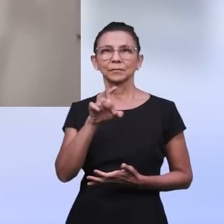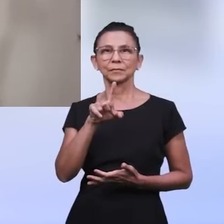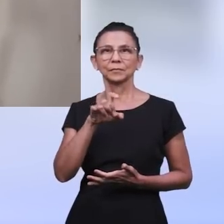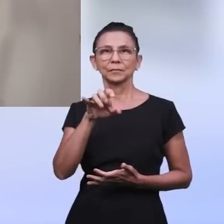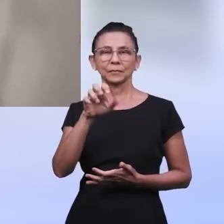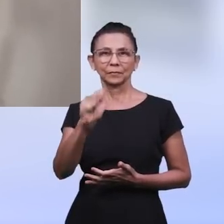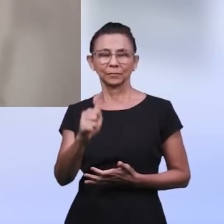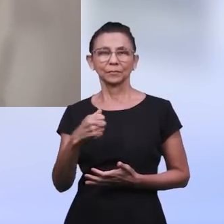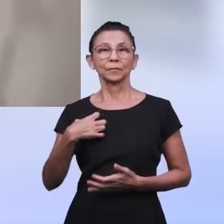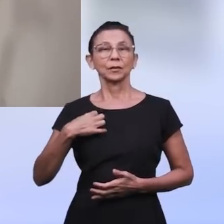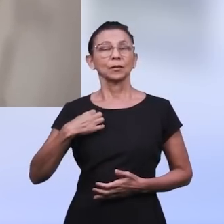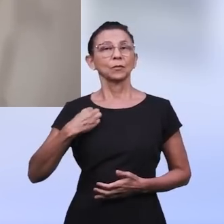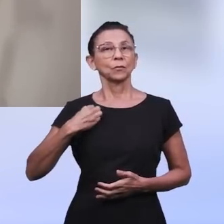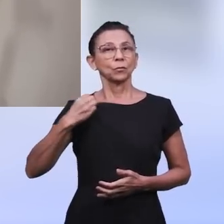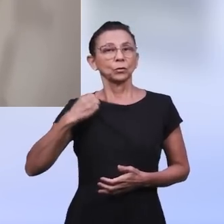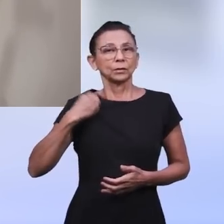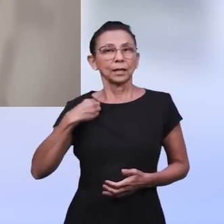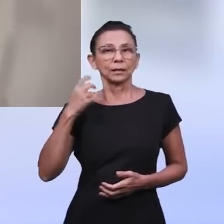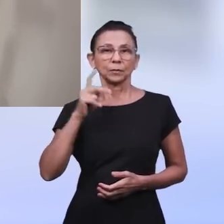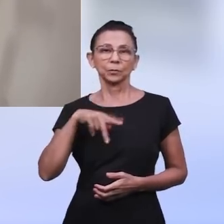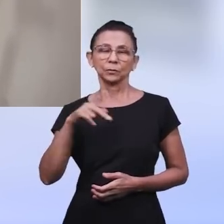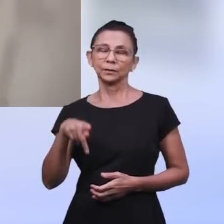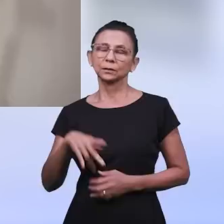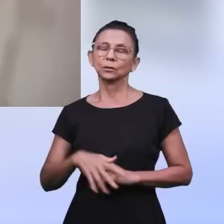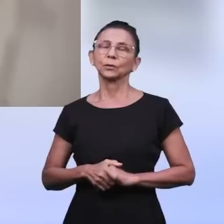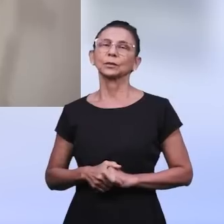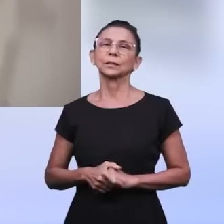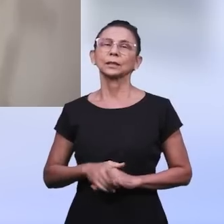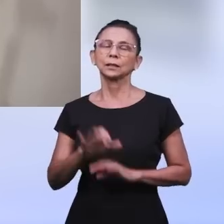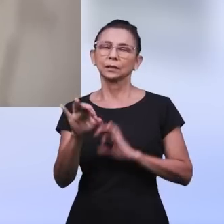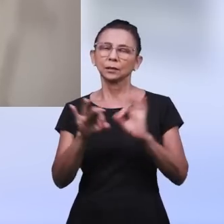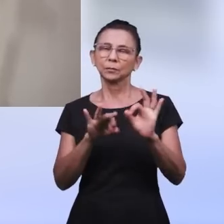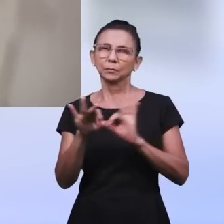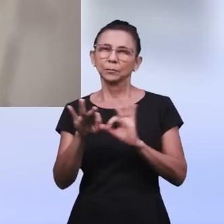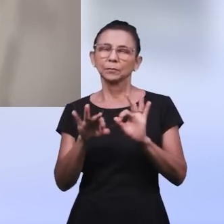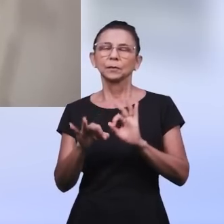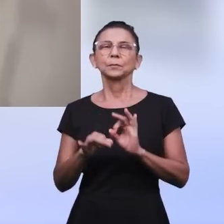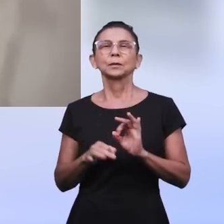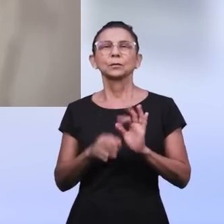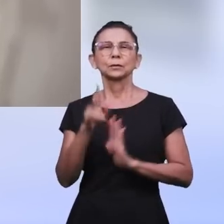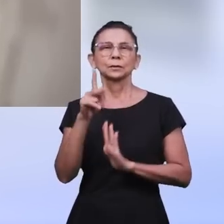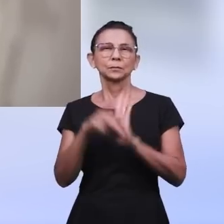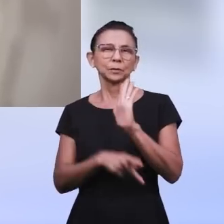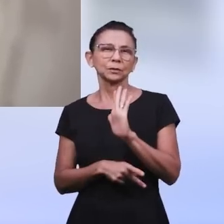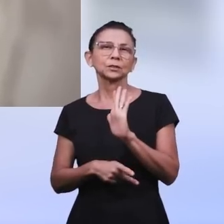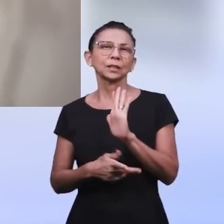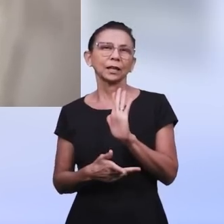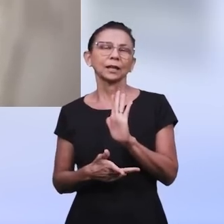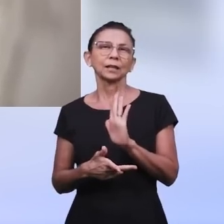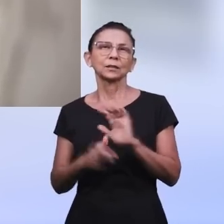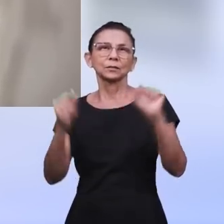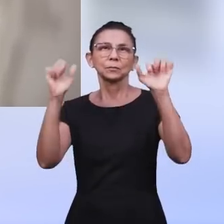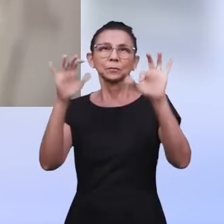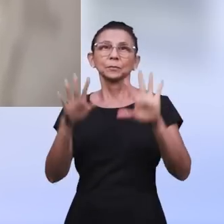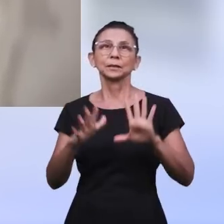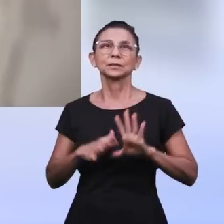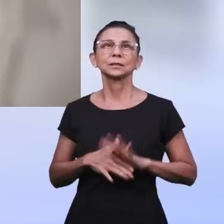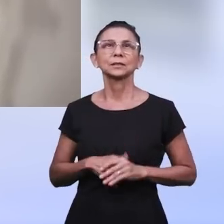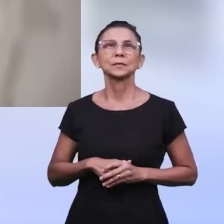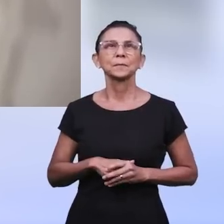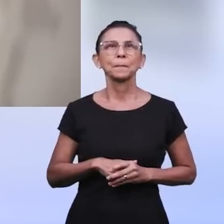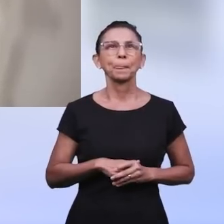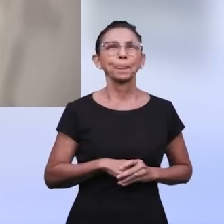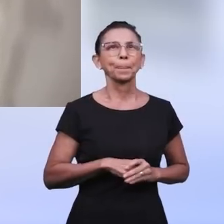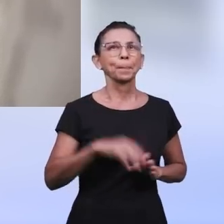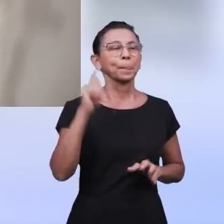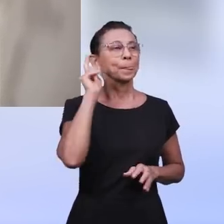Késia, que ela foi uma professora, uma voluntária que participou desse projeto, e ela vai nos relatar como foi essa bênção